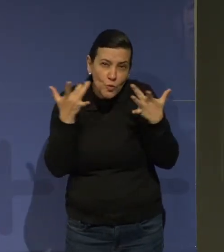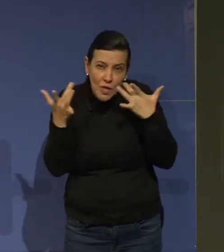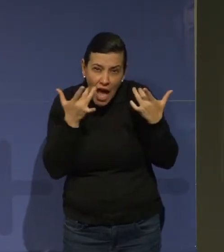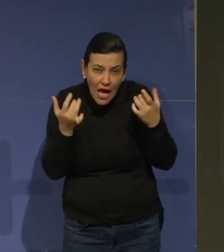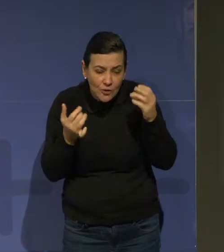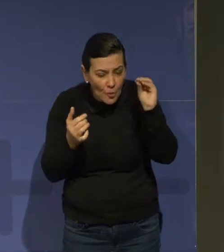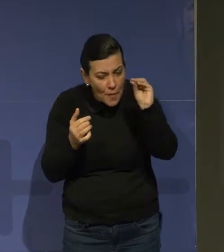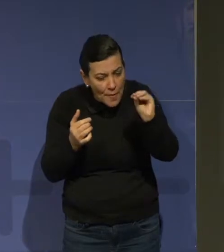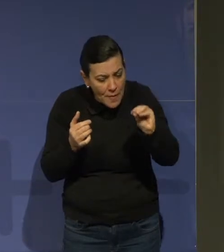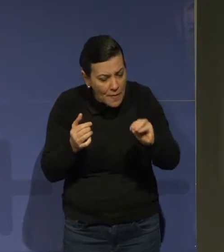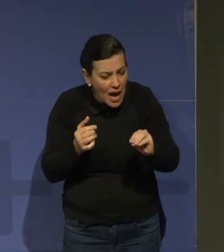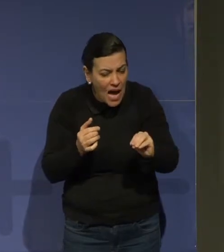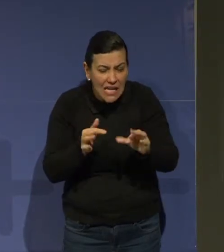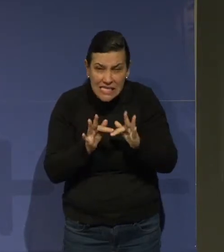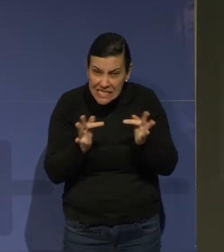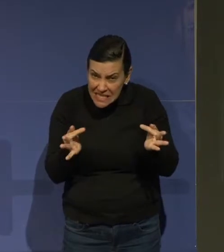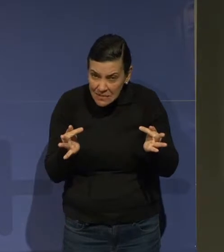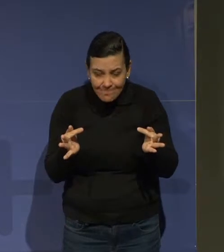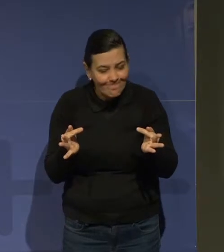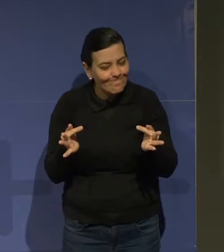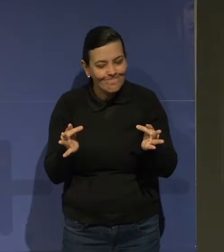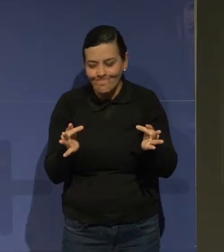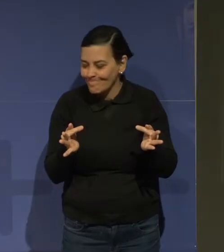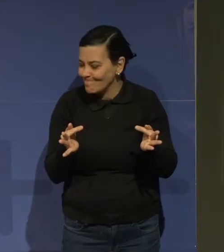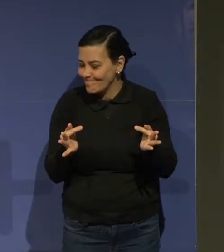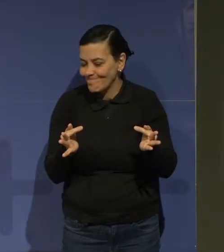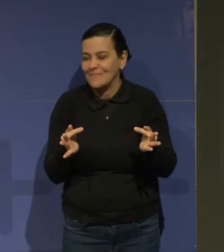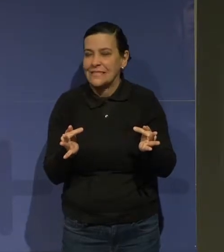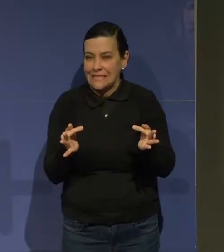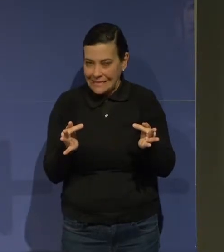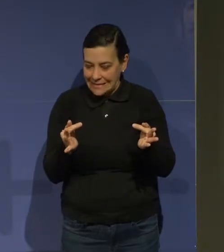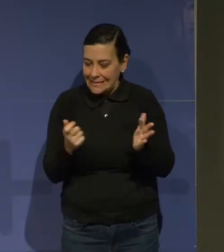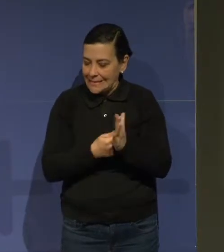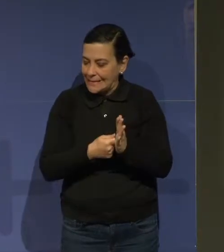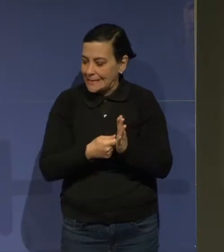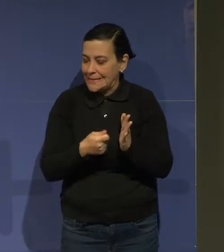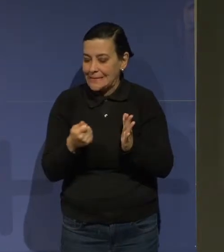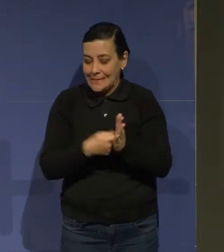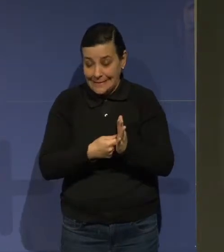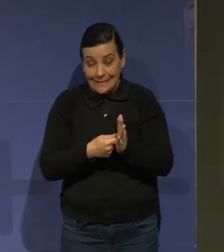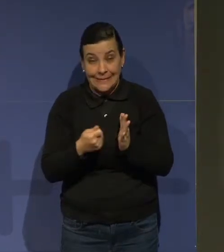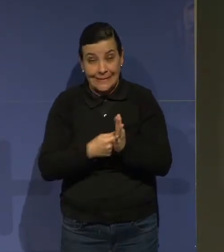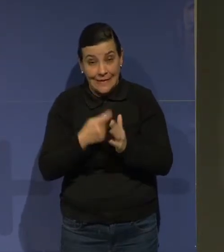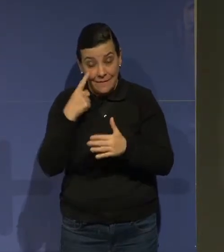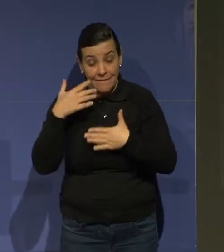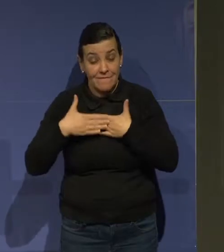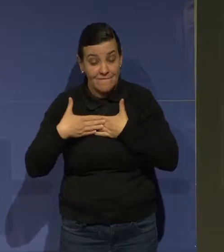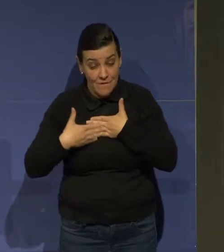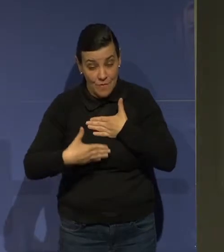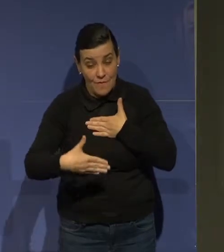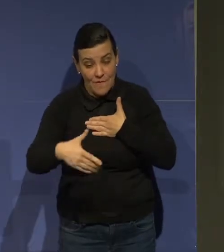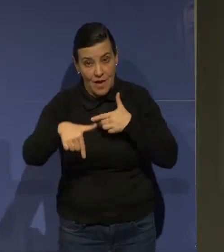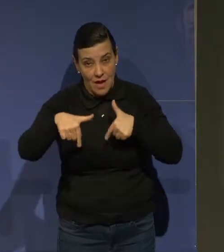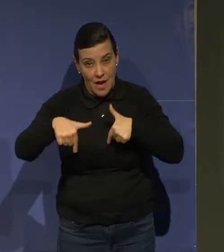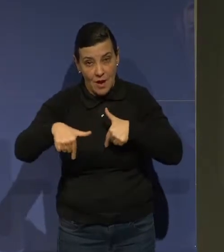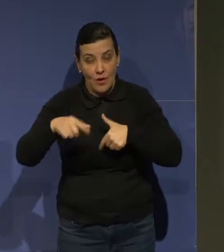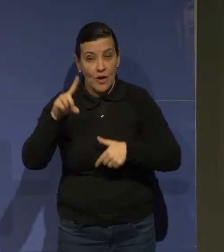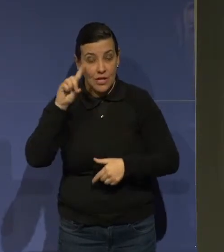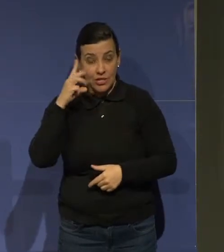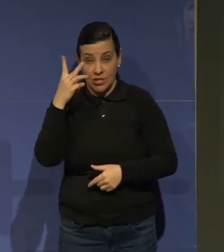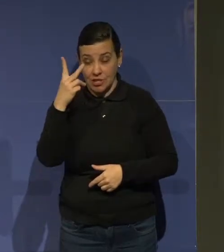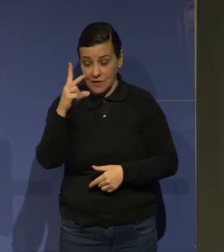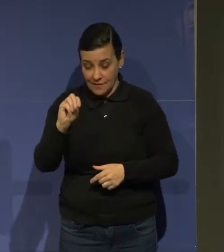simples. Bom, não é simples. Estamos batalhando. Vamos ver se agora, depois desse workshop que vai ter dia 20,